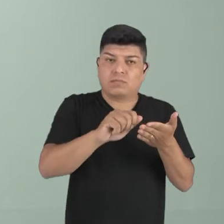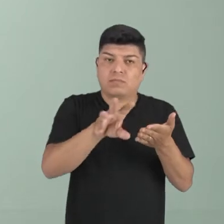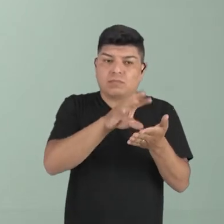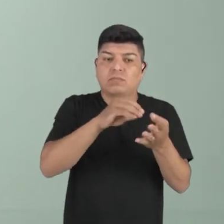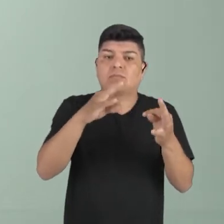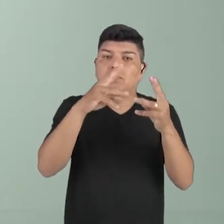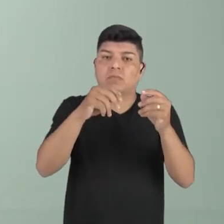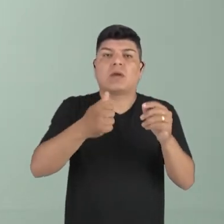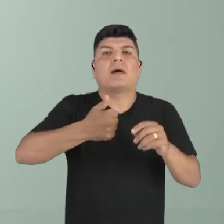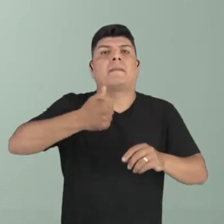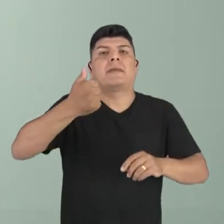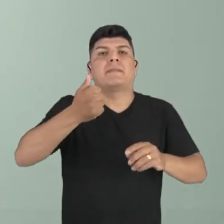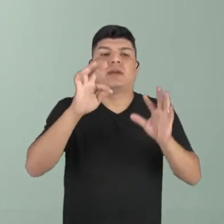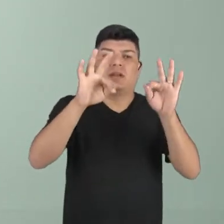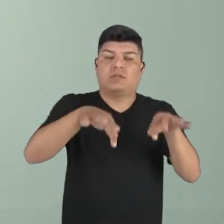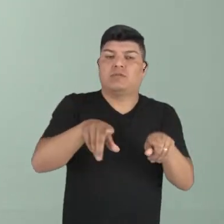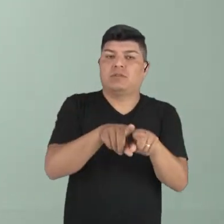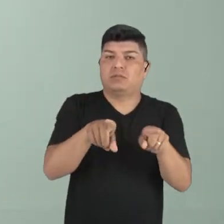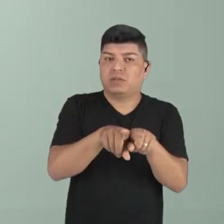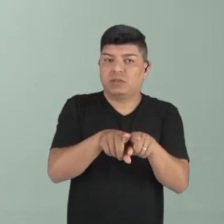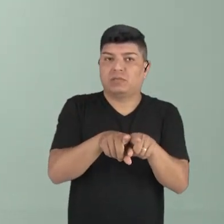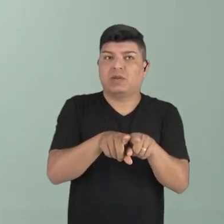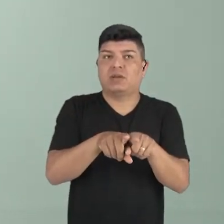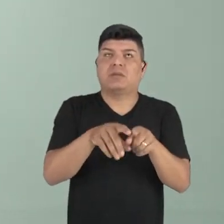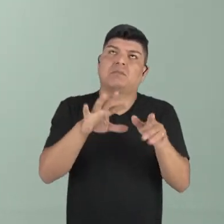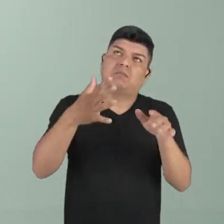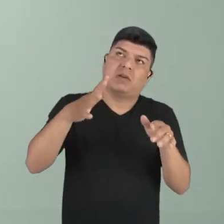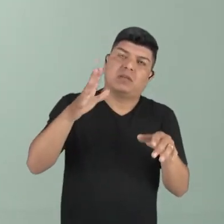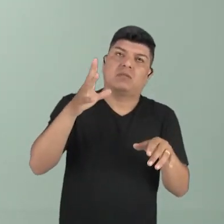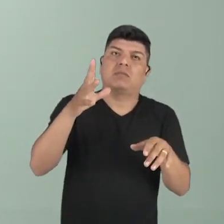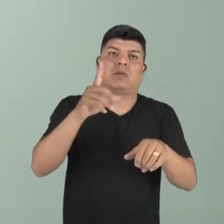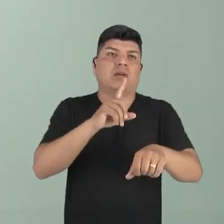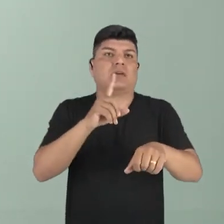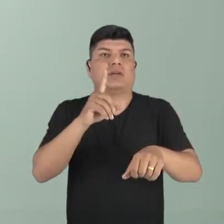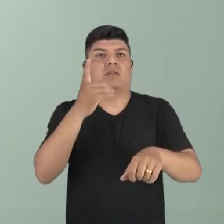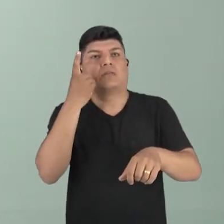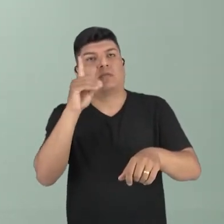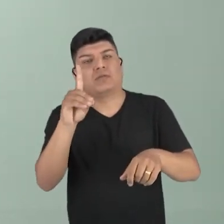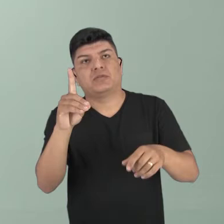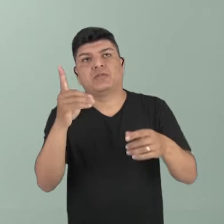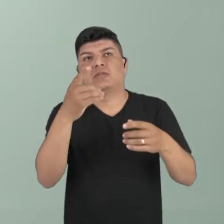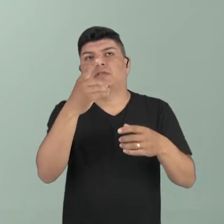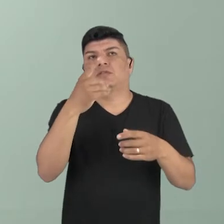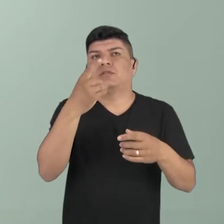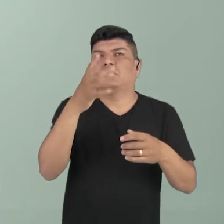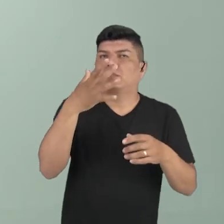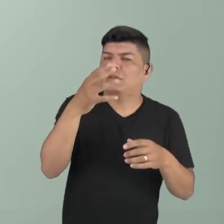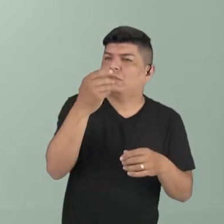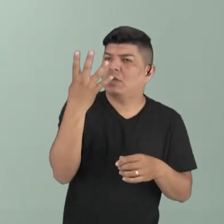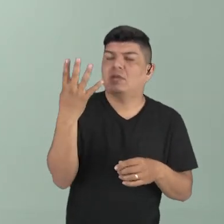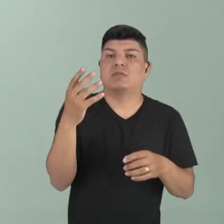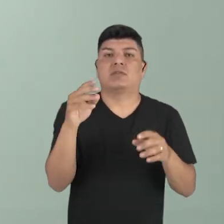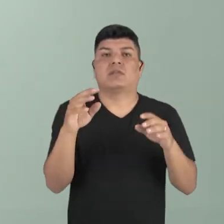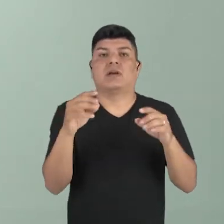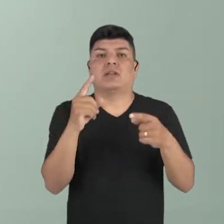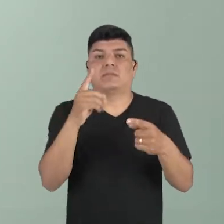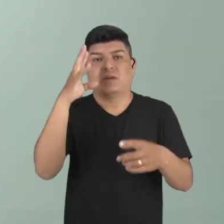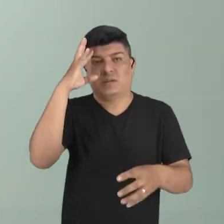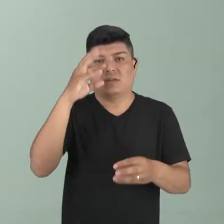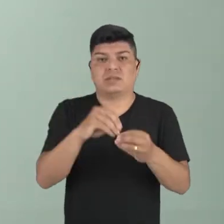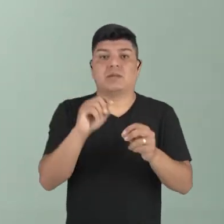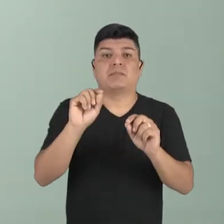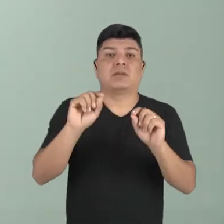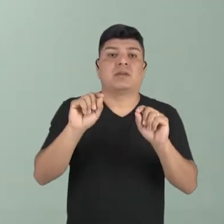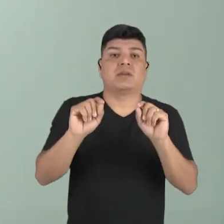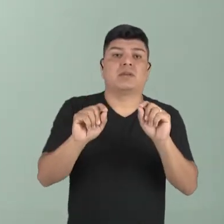foi a primeira, quando foi a última, né? Quando foi que durou mais ou menos ali, a primeira e a última, para você ter uma noção mais ou menos de